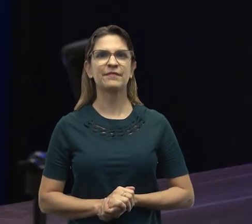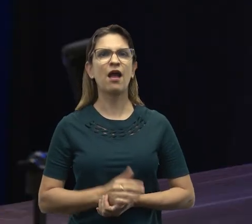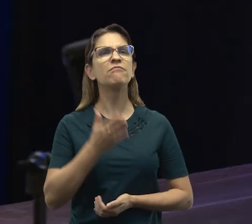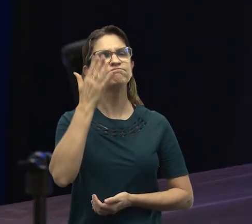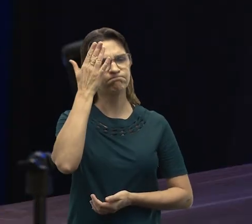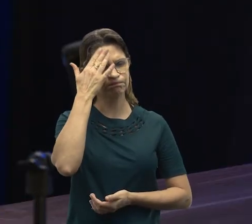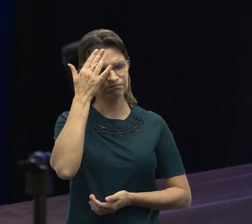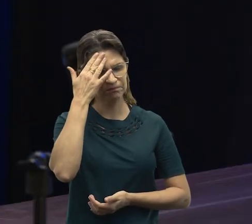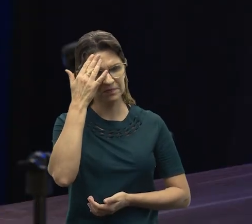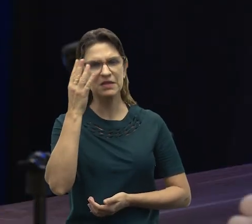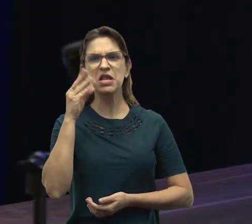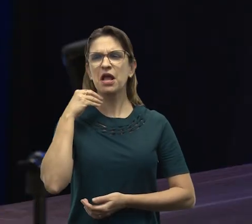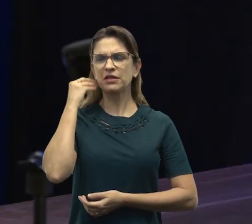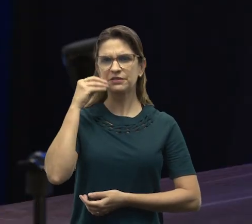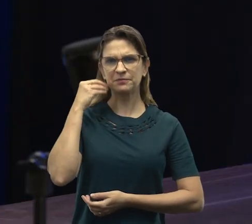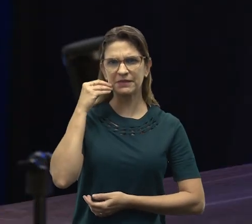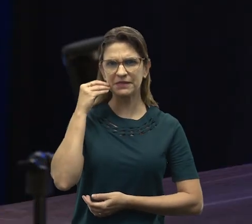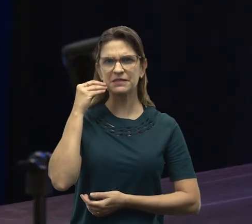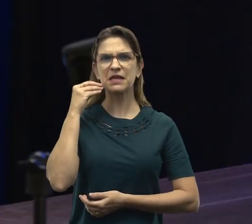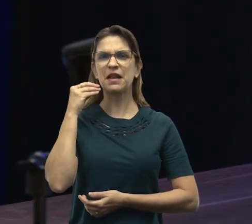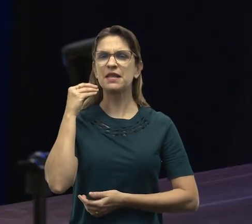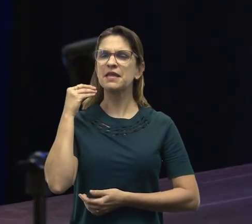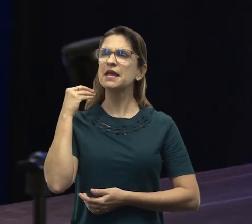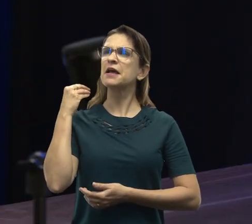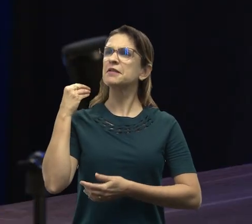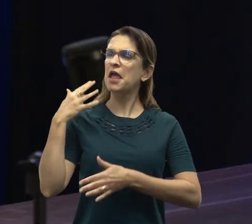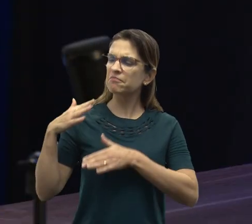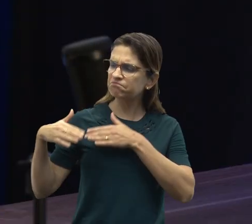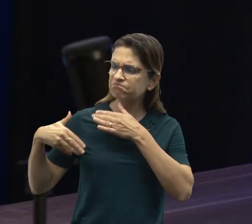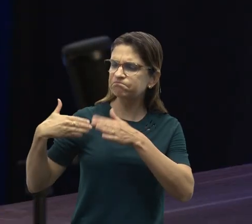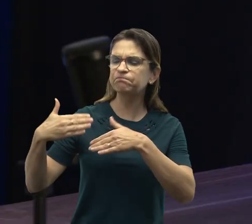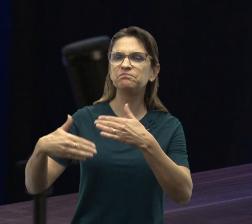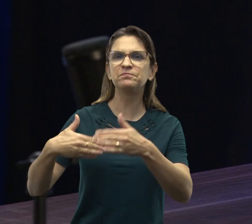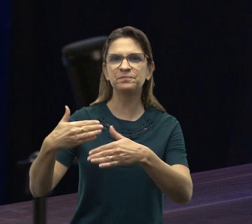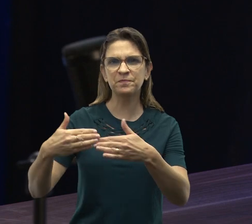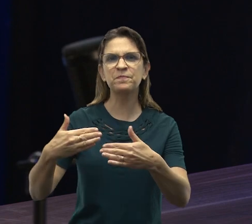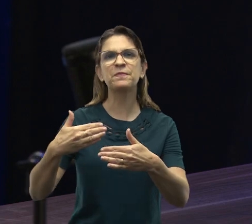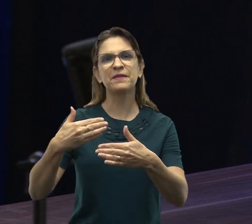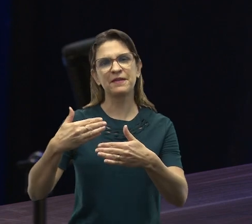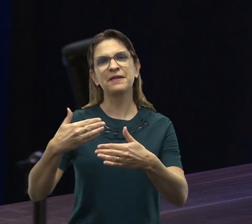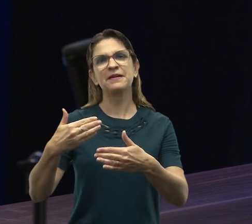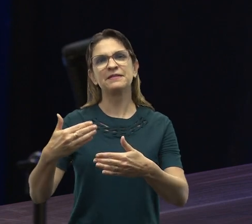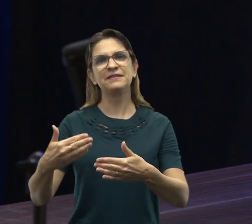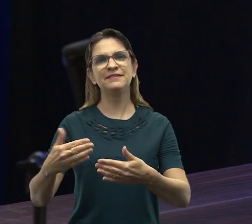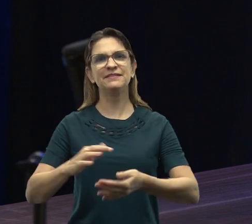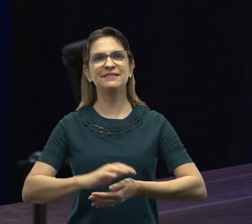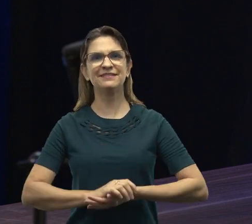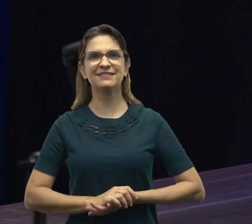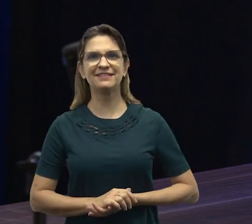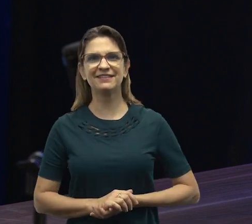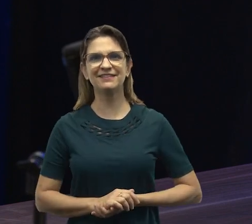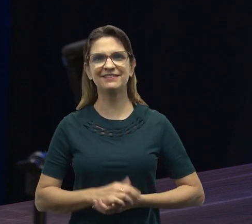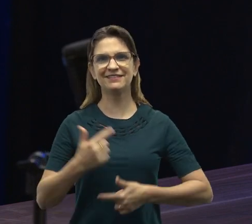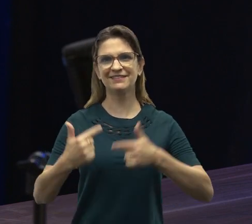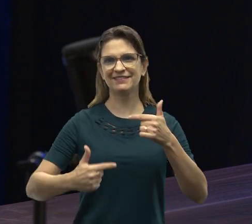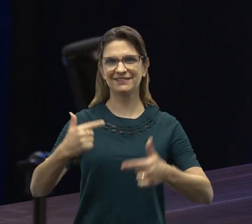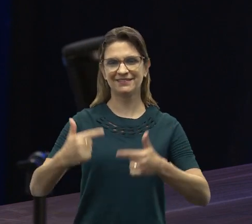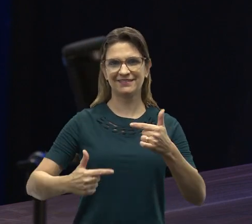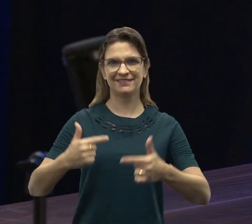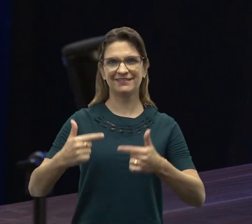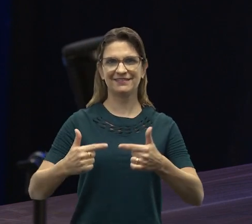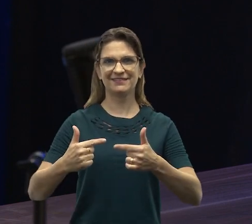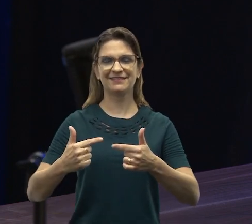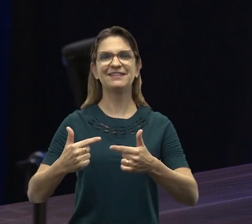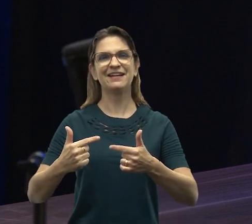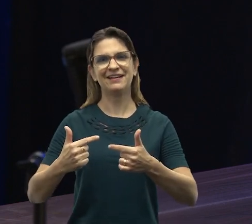né, traz para a gente um pouco mais dessa maturidade. A política me encanta exatamente para que